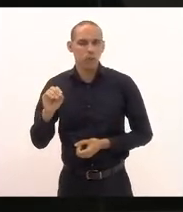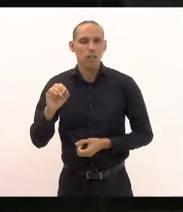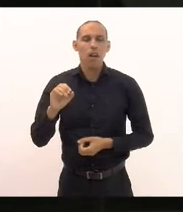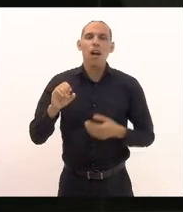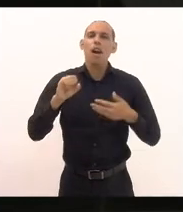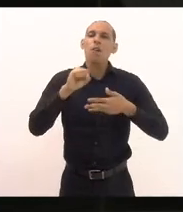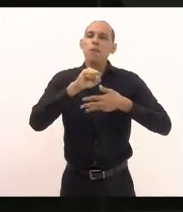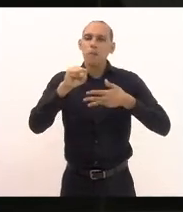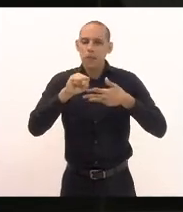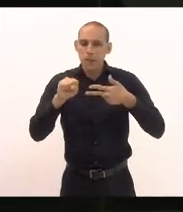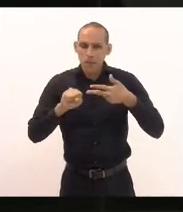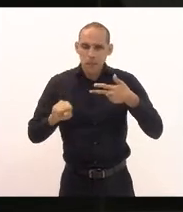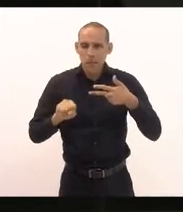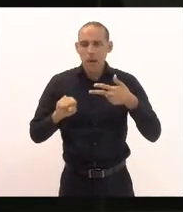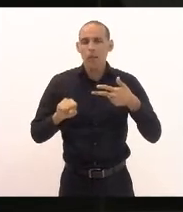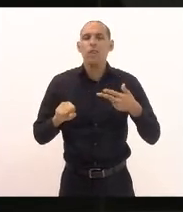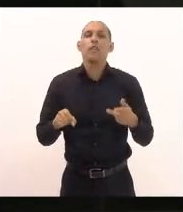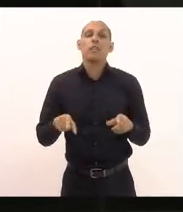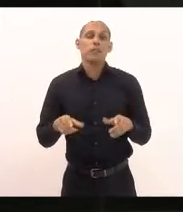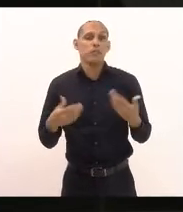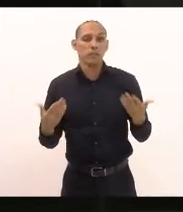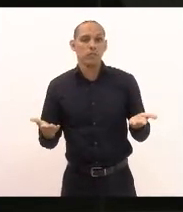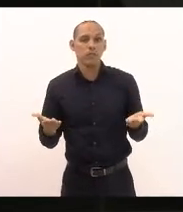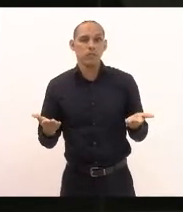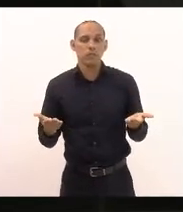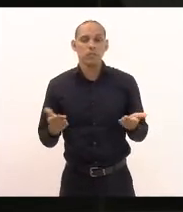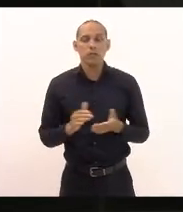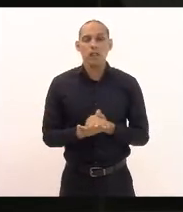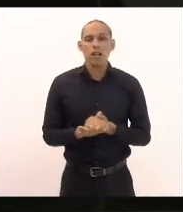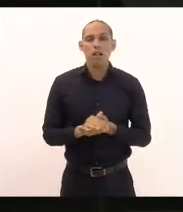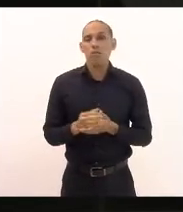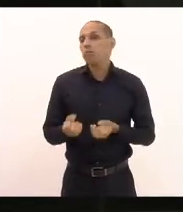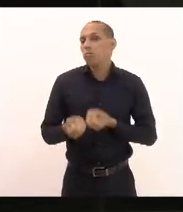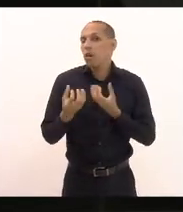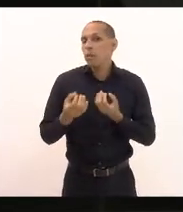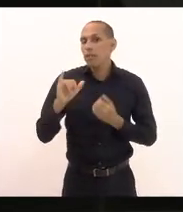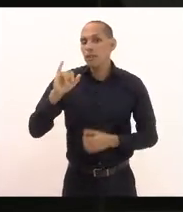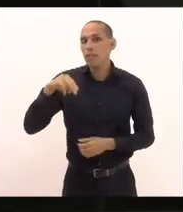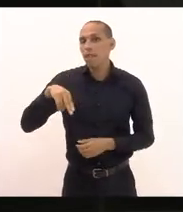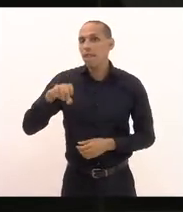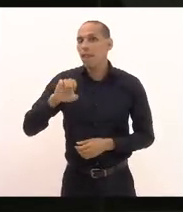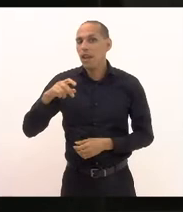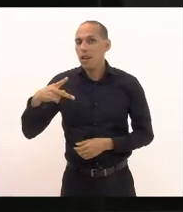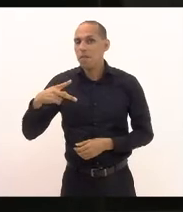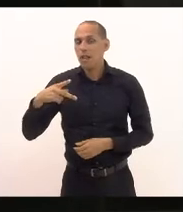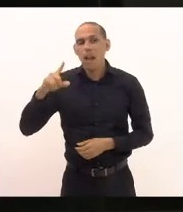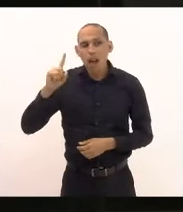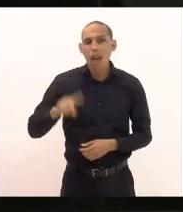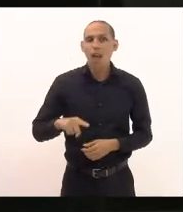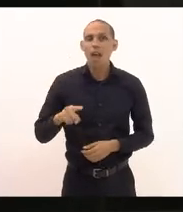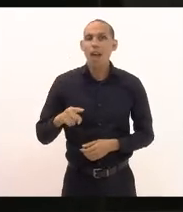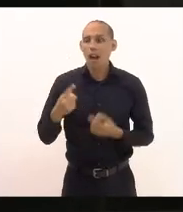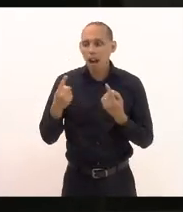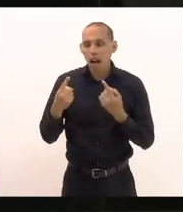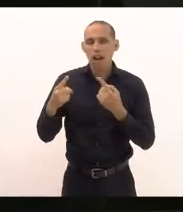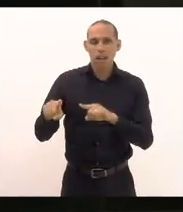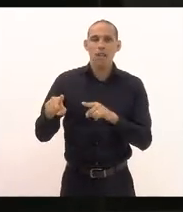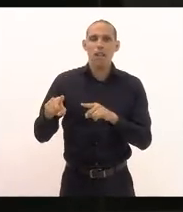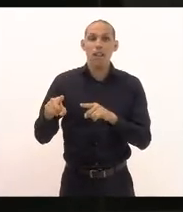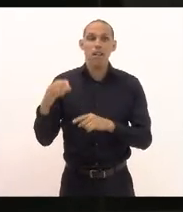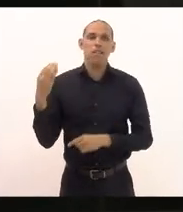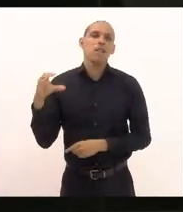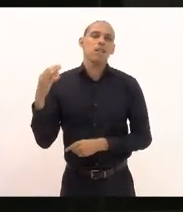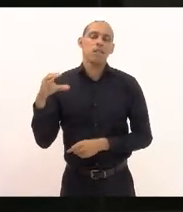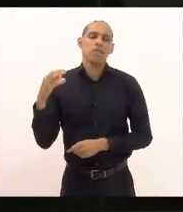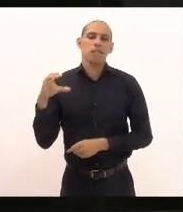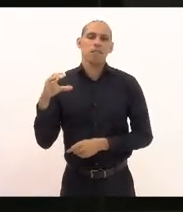o impedimento desse acesso aos dados do INEP é, sem dúvida nenhuma, mais um ataque à ciência.